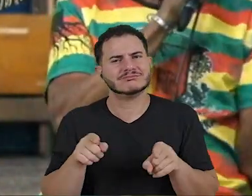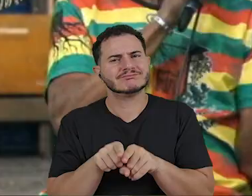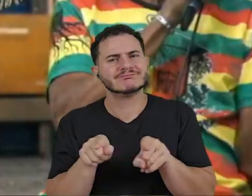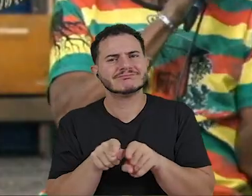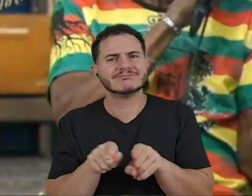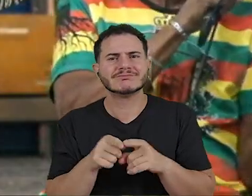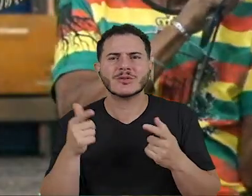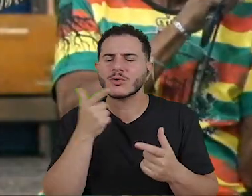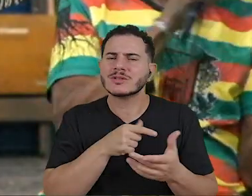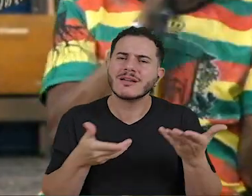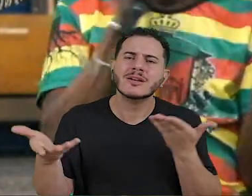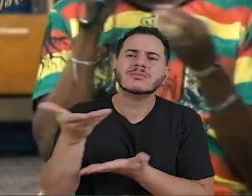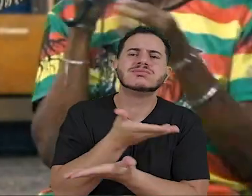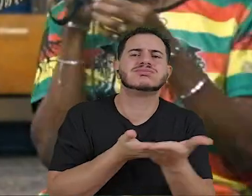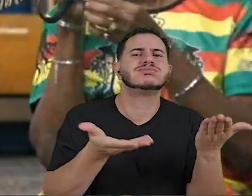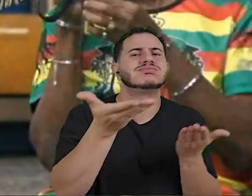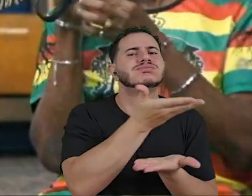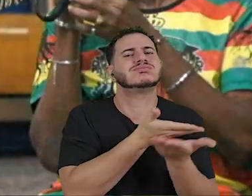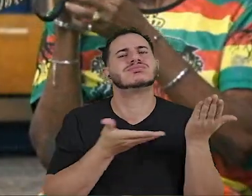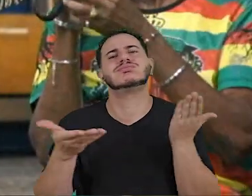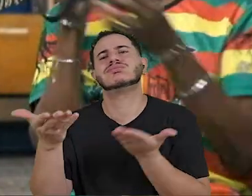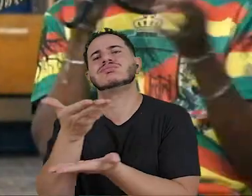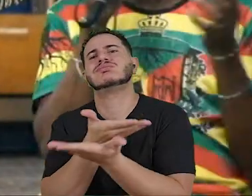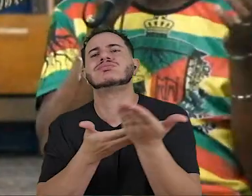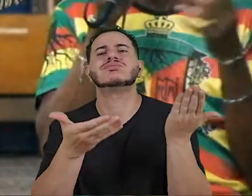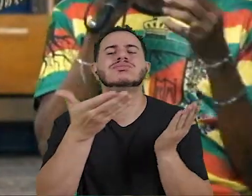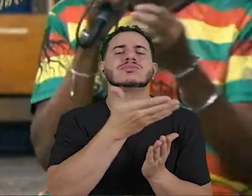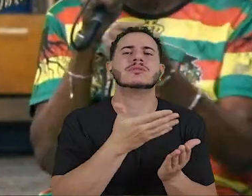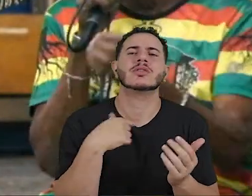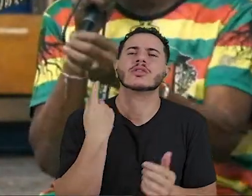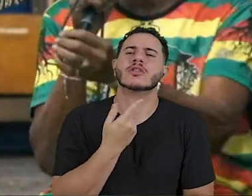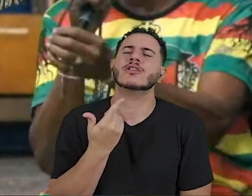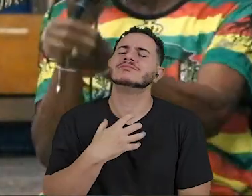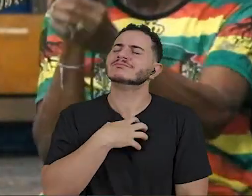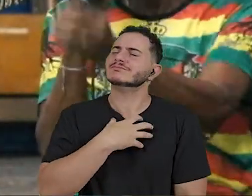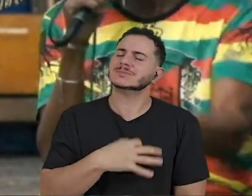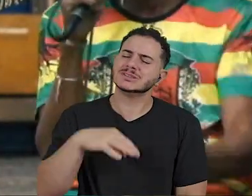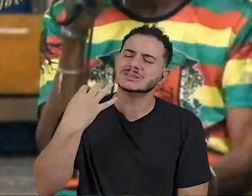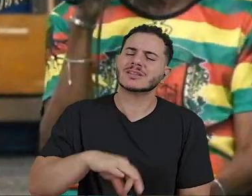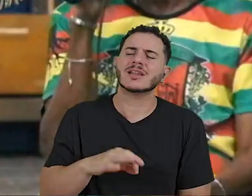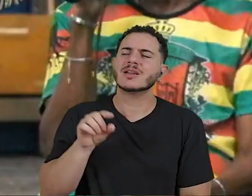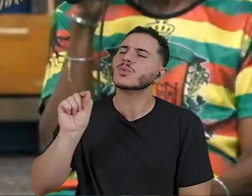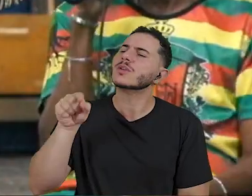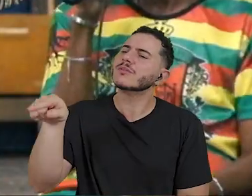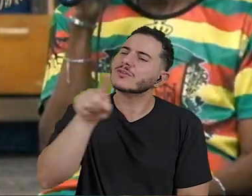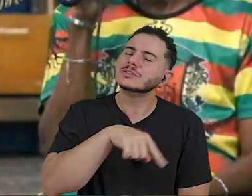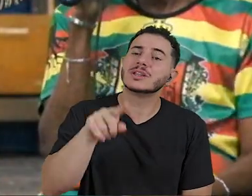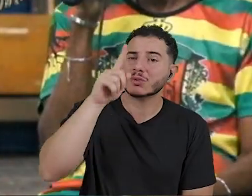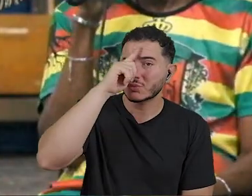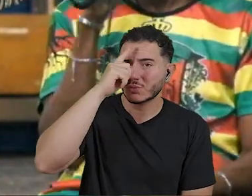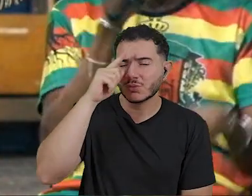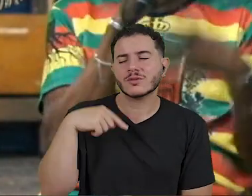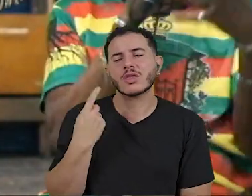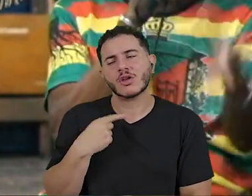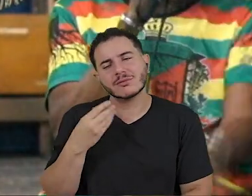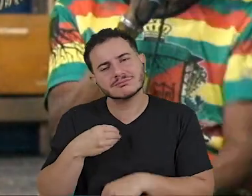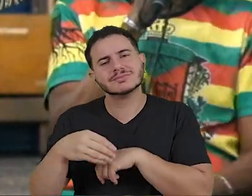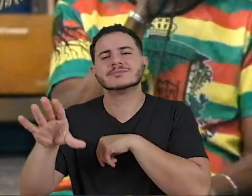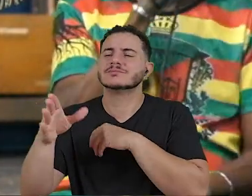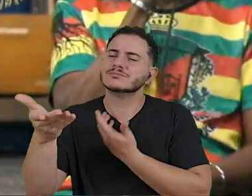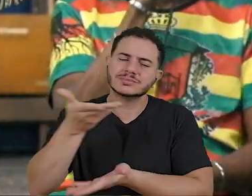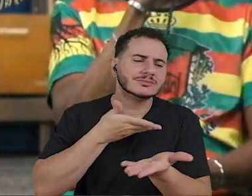que escutam, e que não tem a certeza que realmente é aquilo, né? O que é